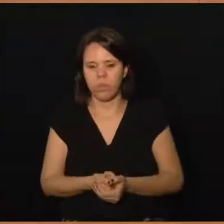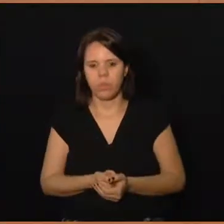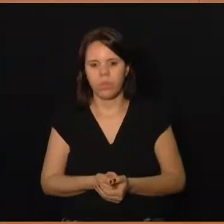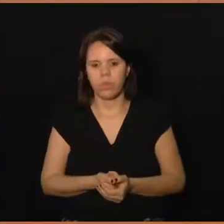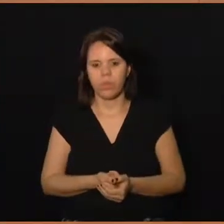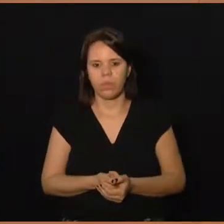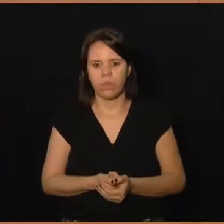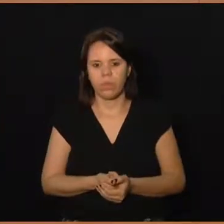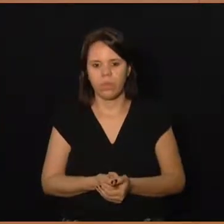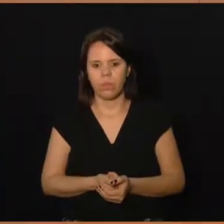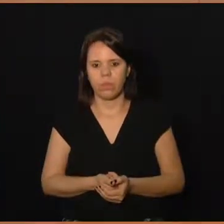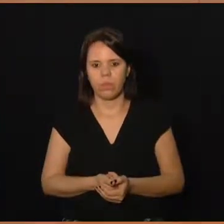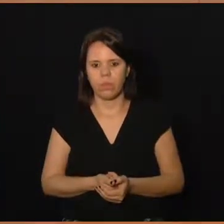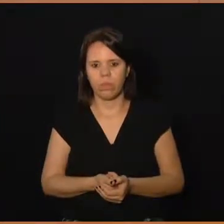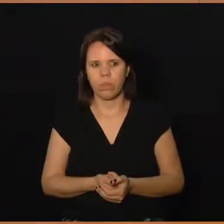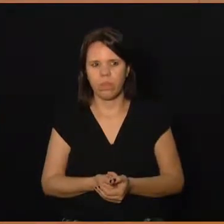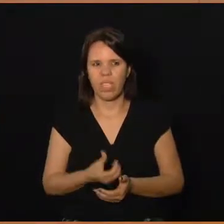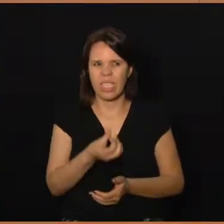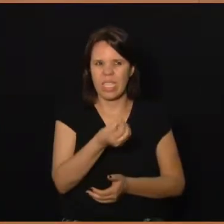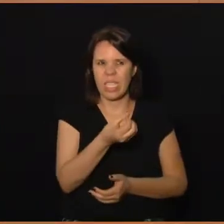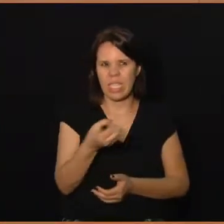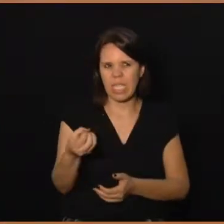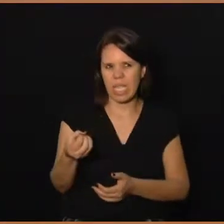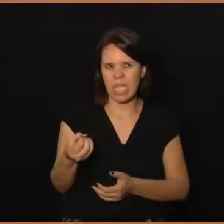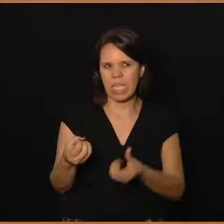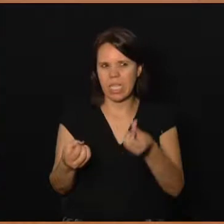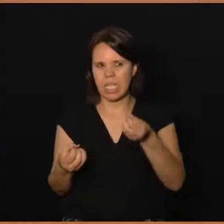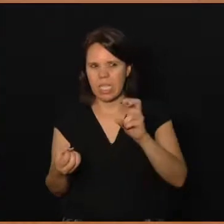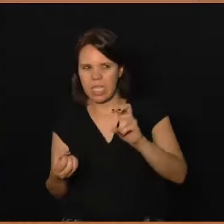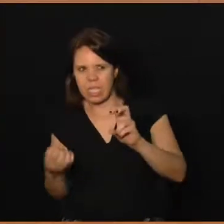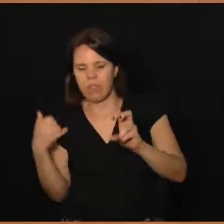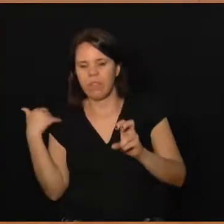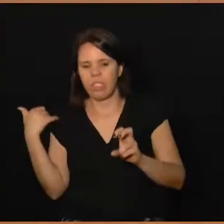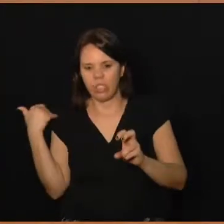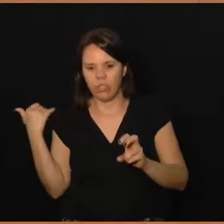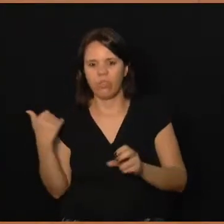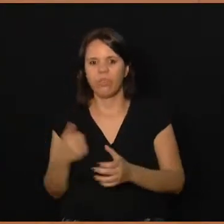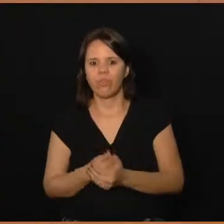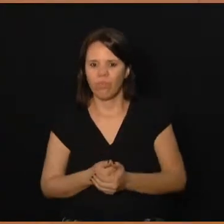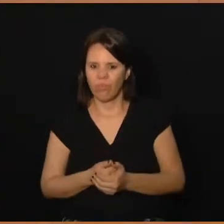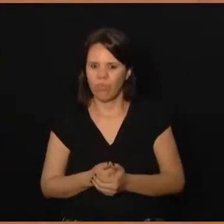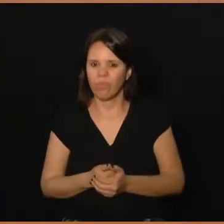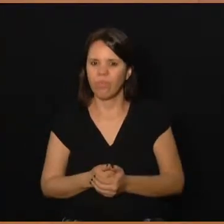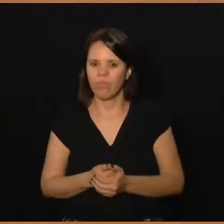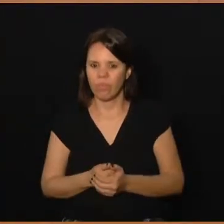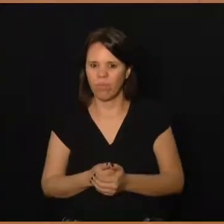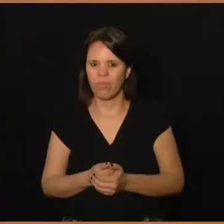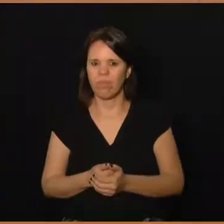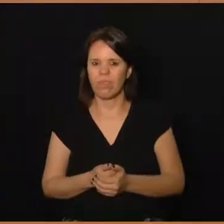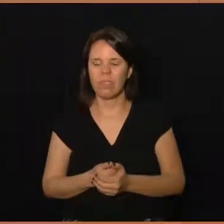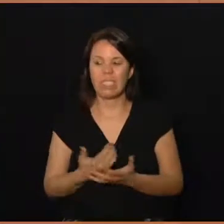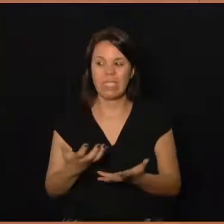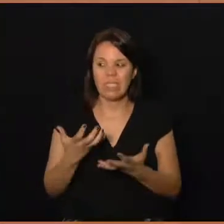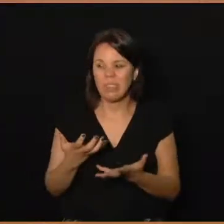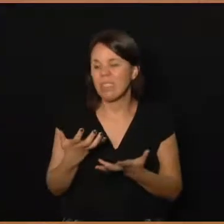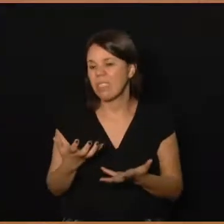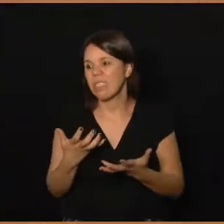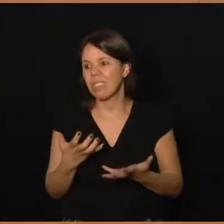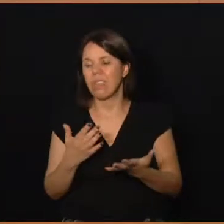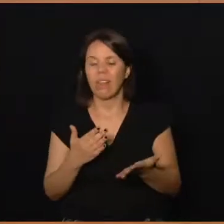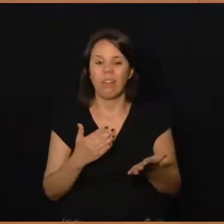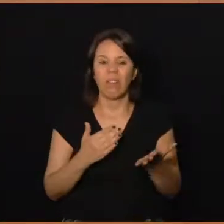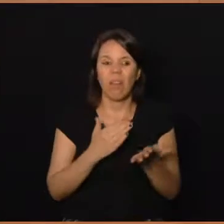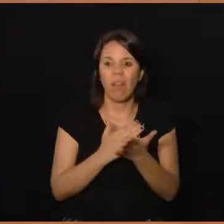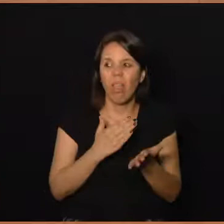a partir ali dos 60, 65 anos de idade, que estavam buscando ajuda.